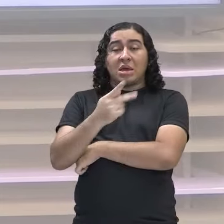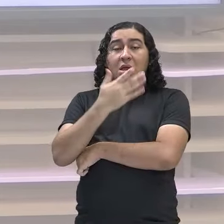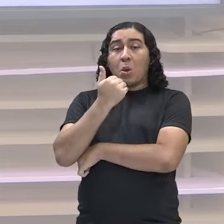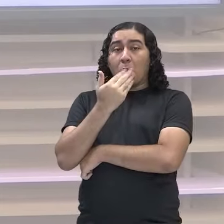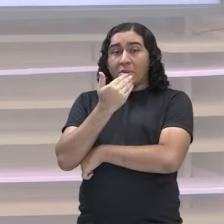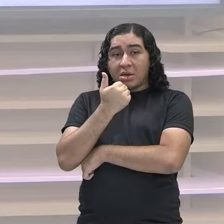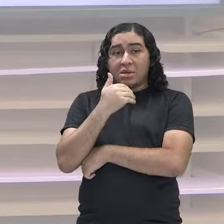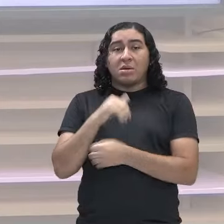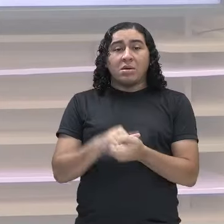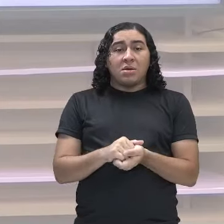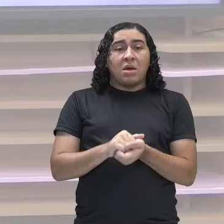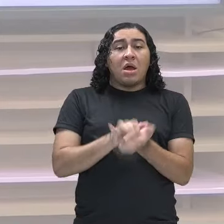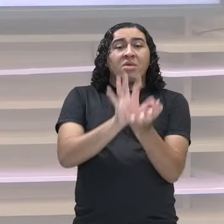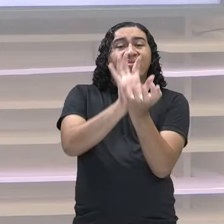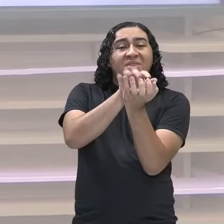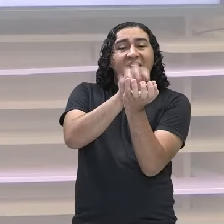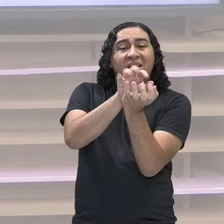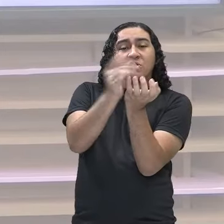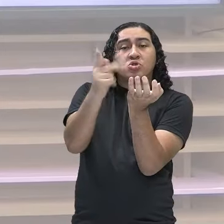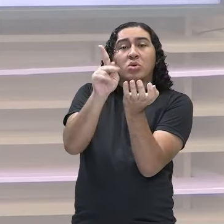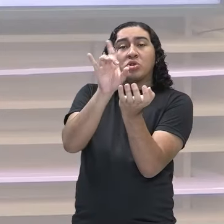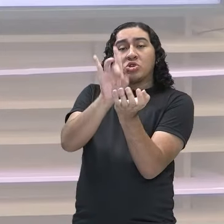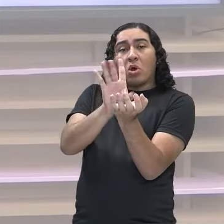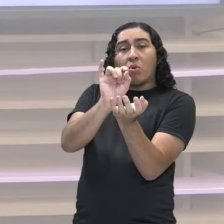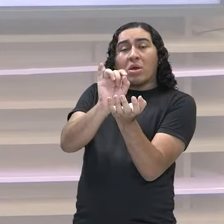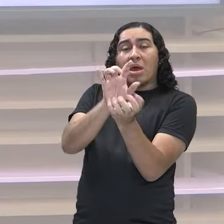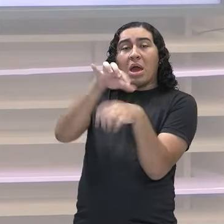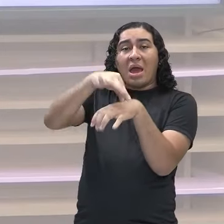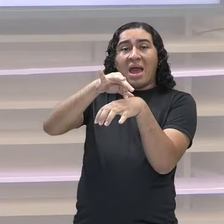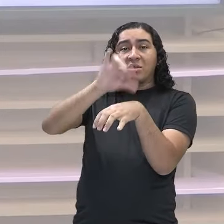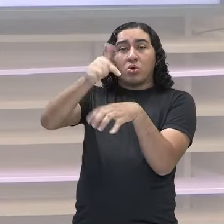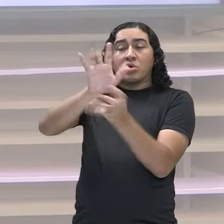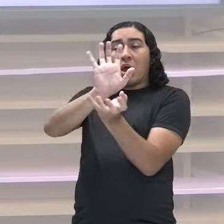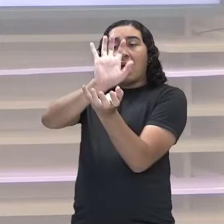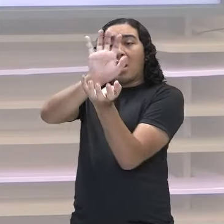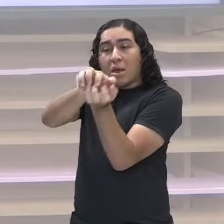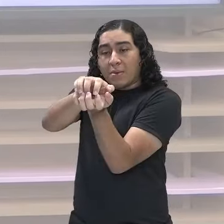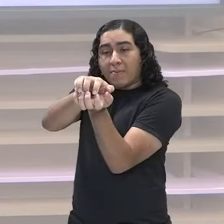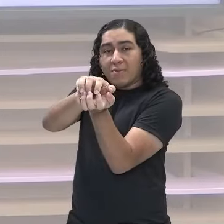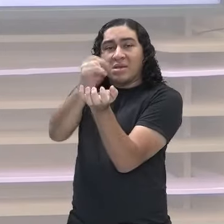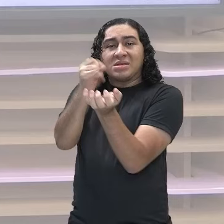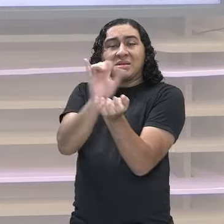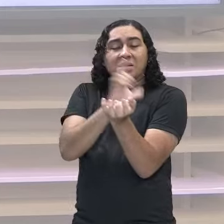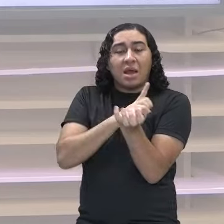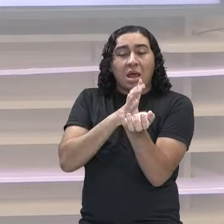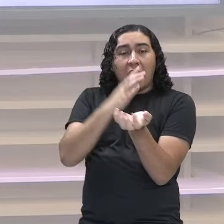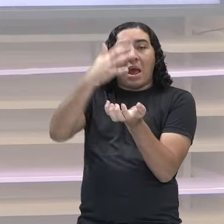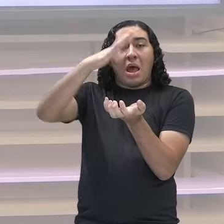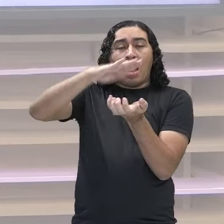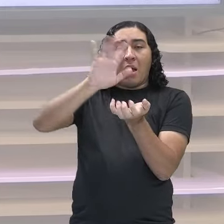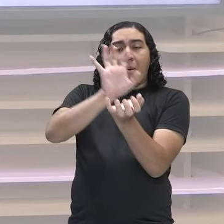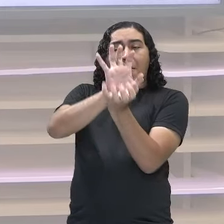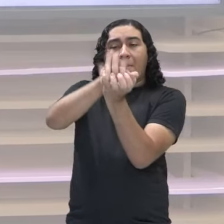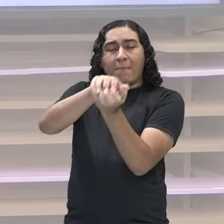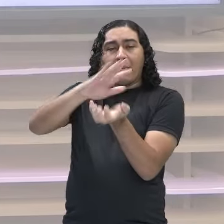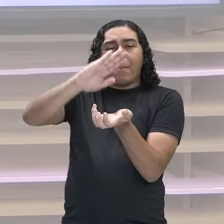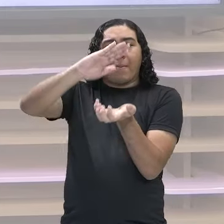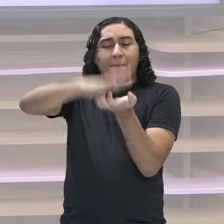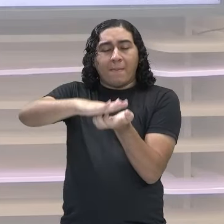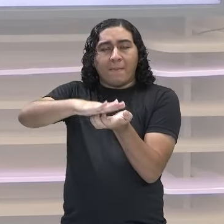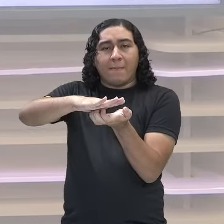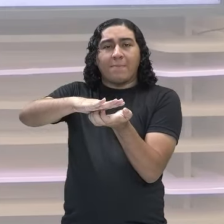os seus dentes, eles conseguem perfurar a carne do outro animal. E aí quando ele perfura, ele consegue ali,